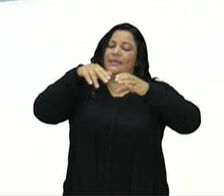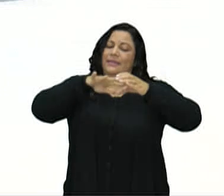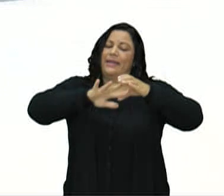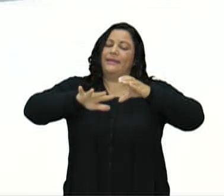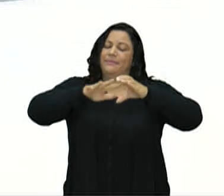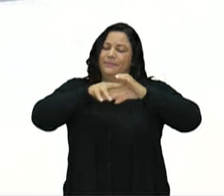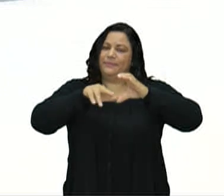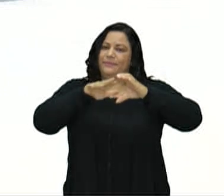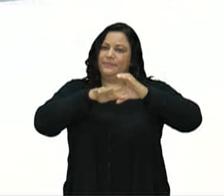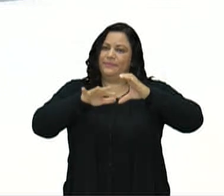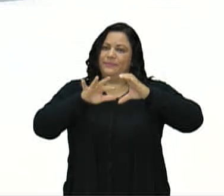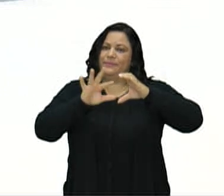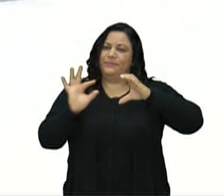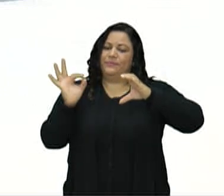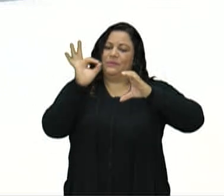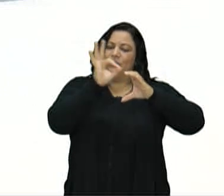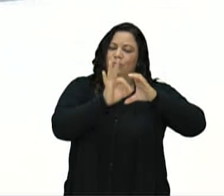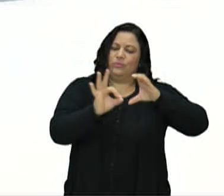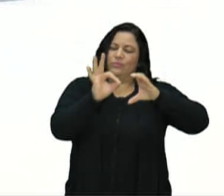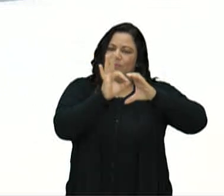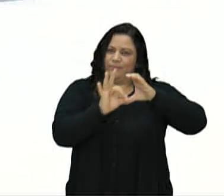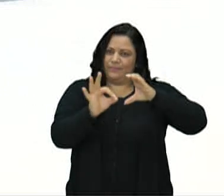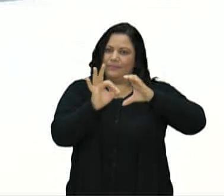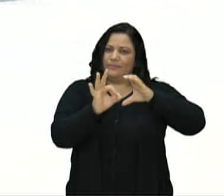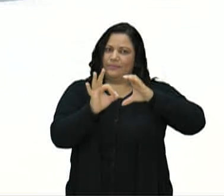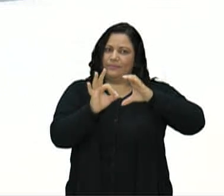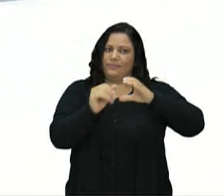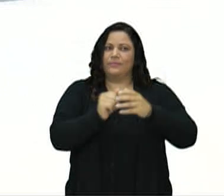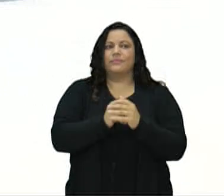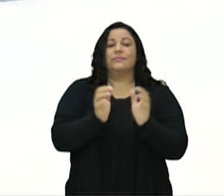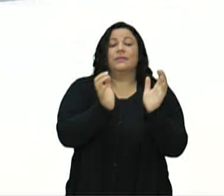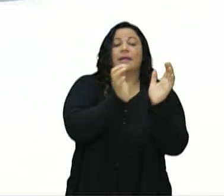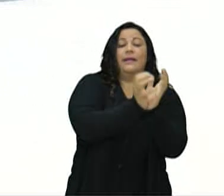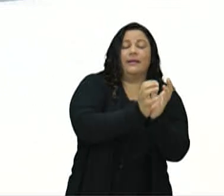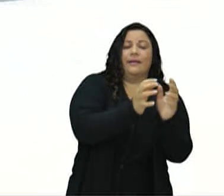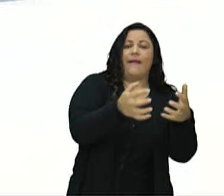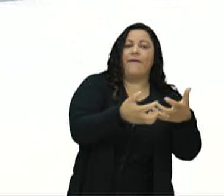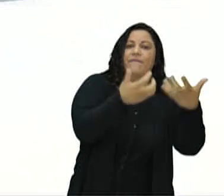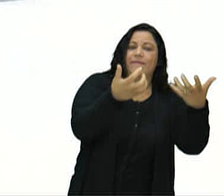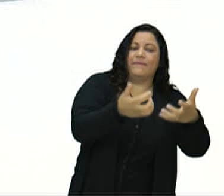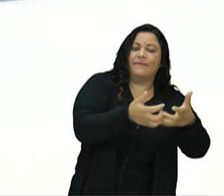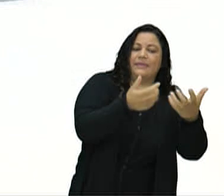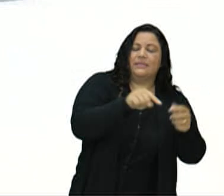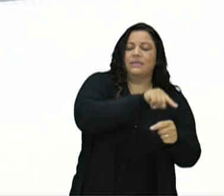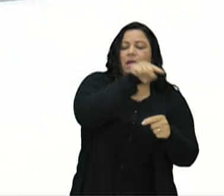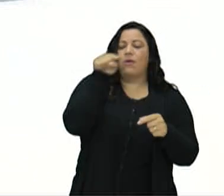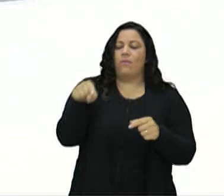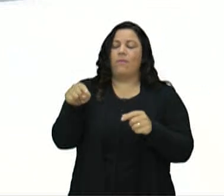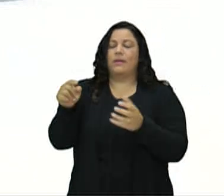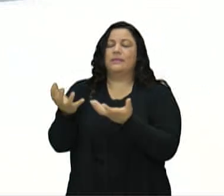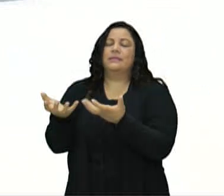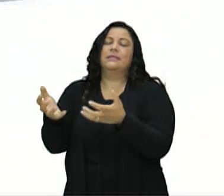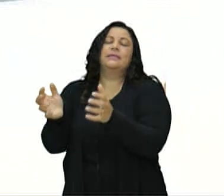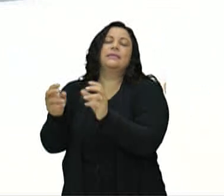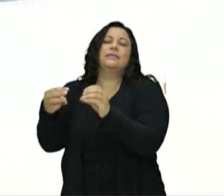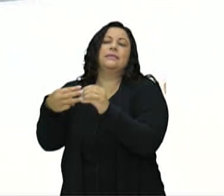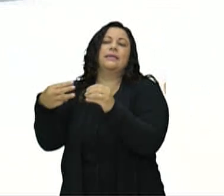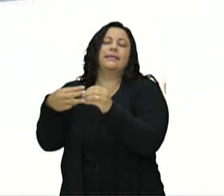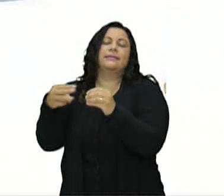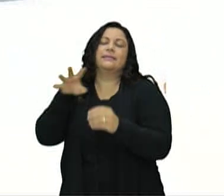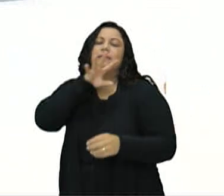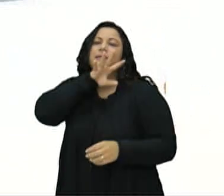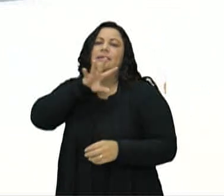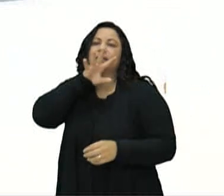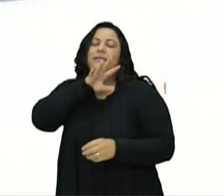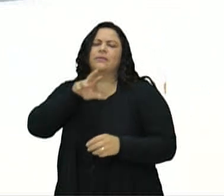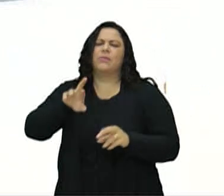cá, célula vegetal. Para o lado de lá, célula animal. Qual que é a diferença entre a célula